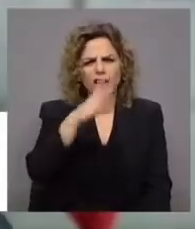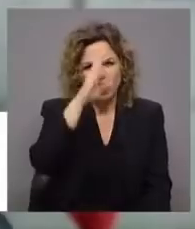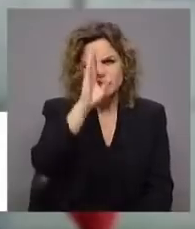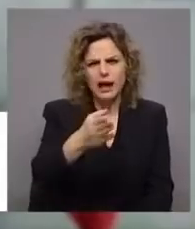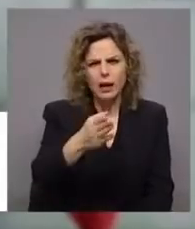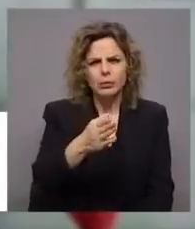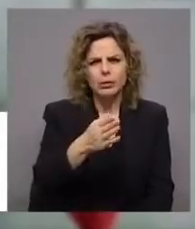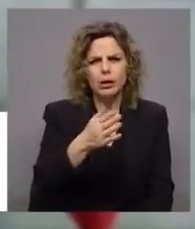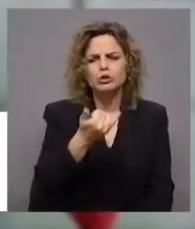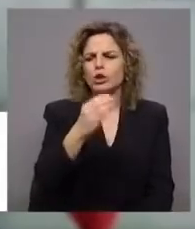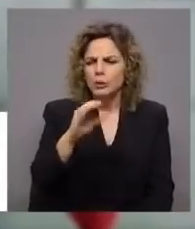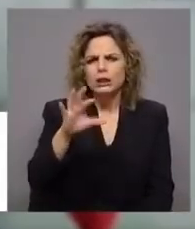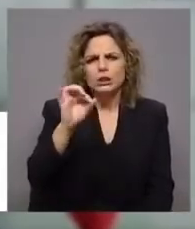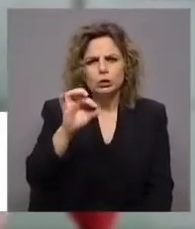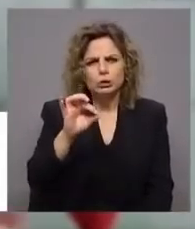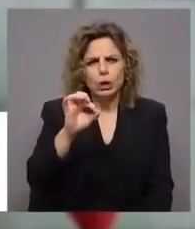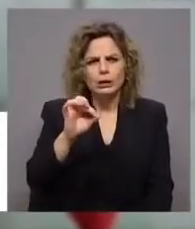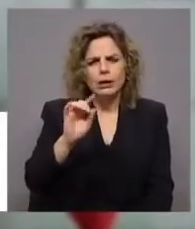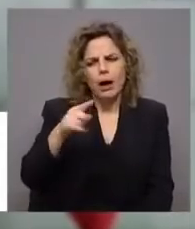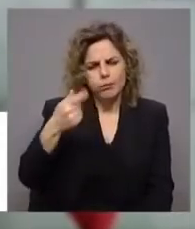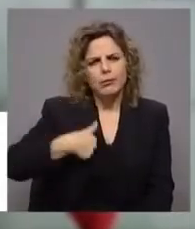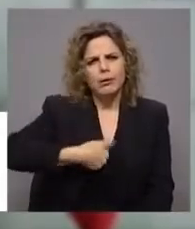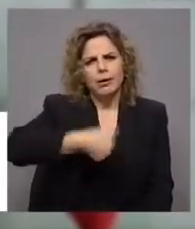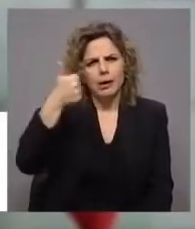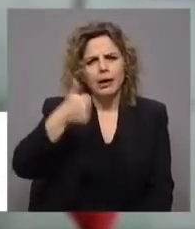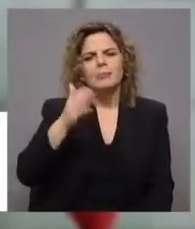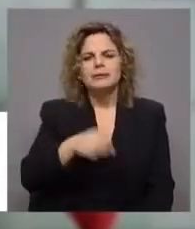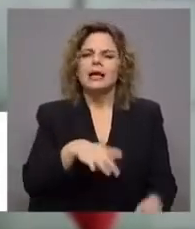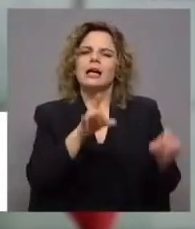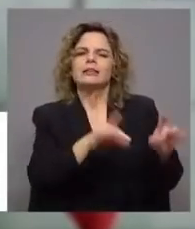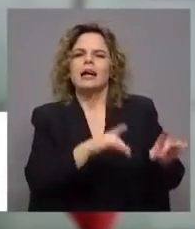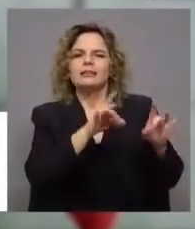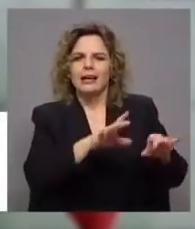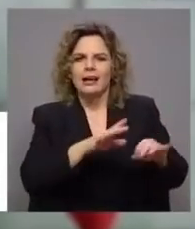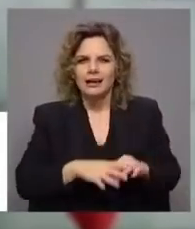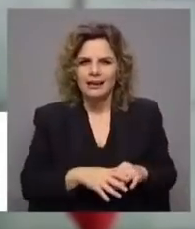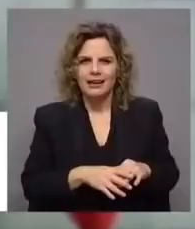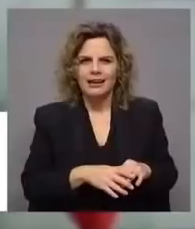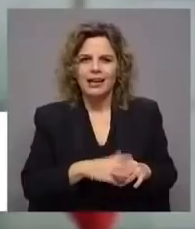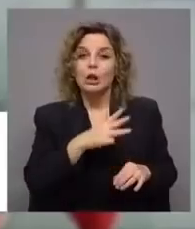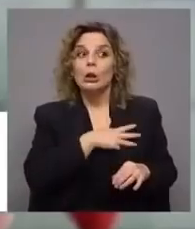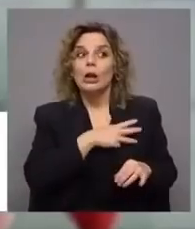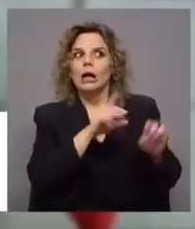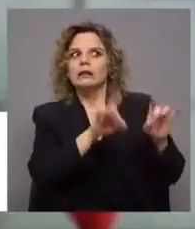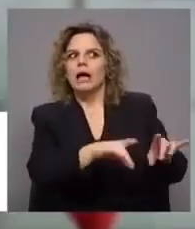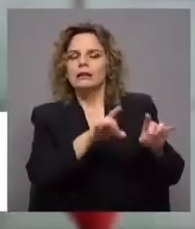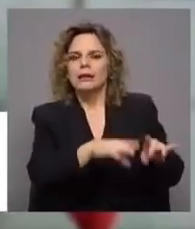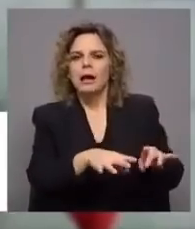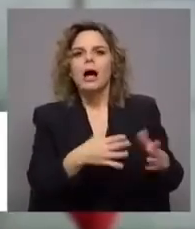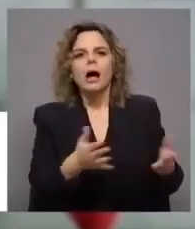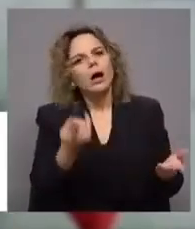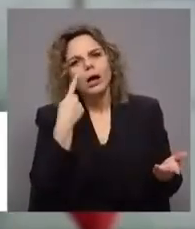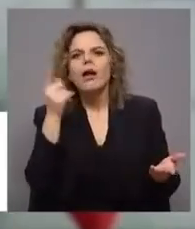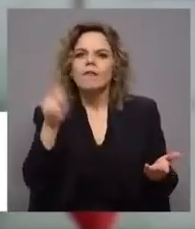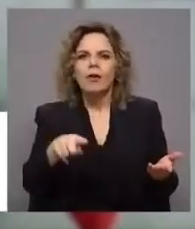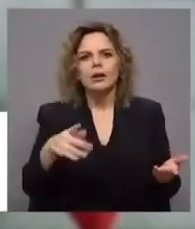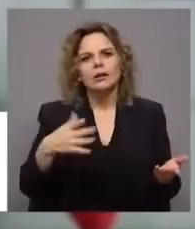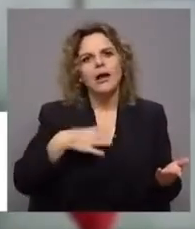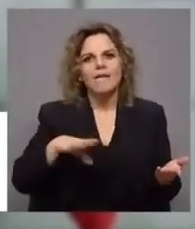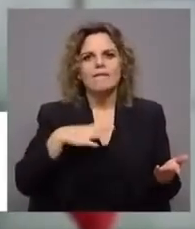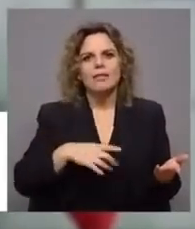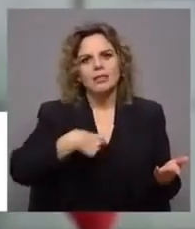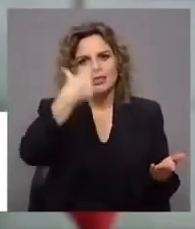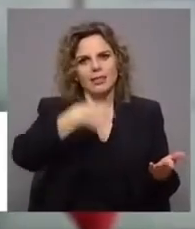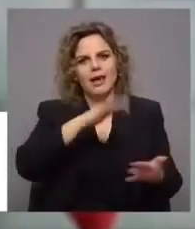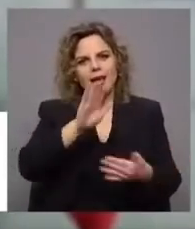2018. Então era preciso evitar que o Lula fosse presidente. E evitar. Agora, eles outra vez estão querendo evitar que eu